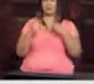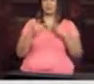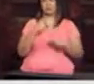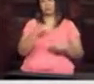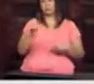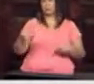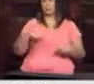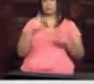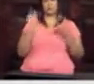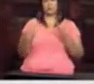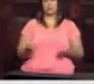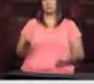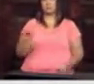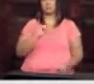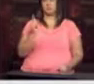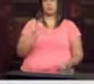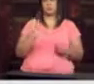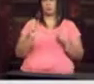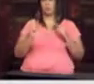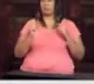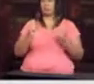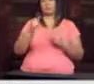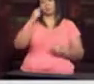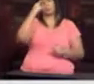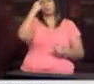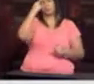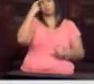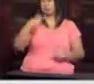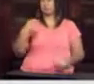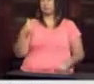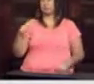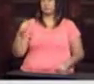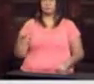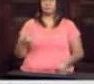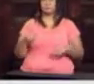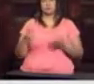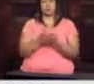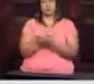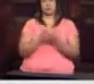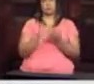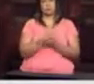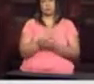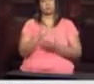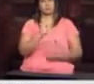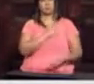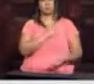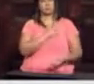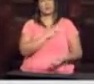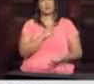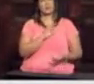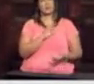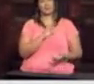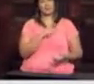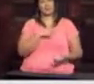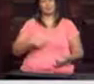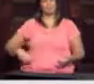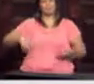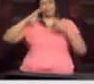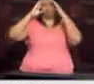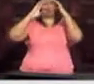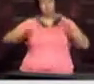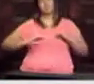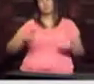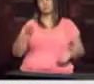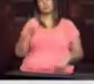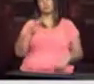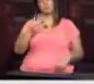apoiar atos impensados e responsáveis de alguns policiais que desonram a farda, mas na sua grande